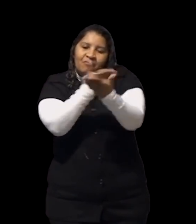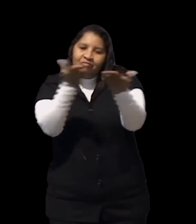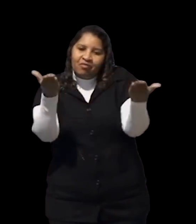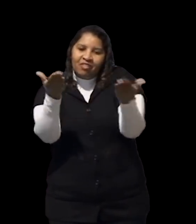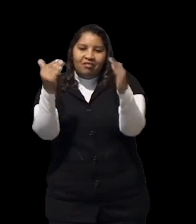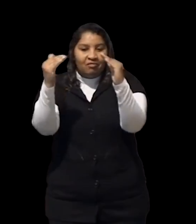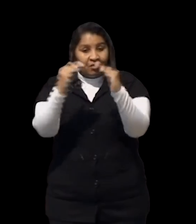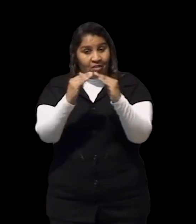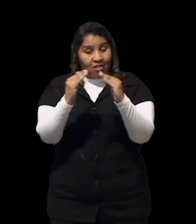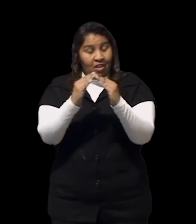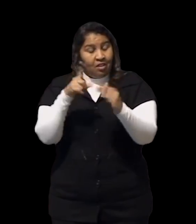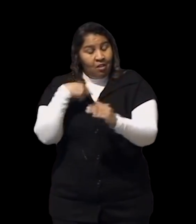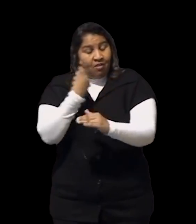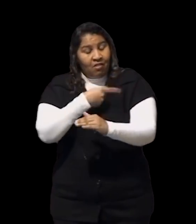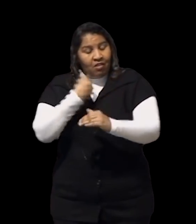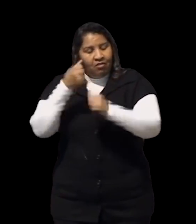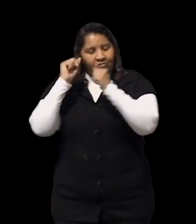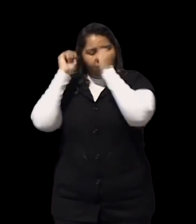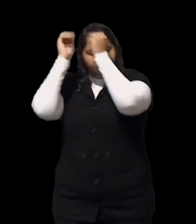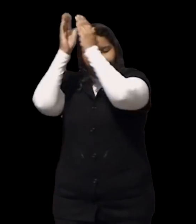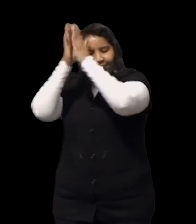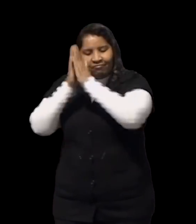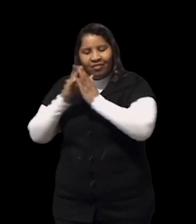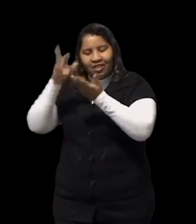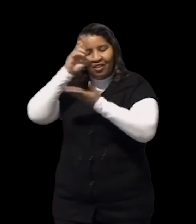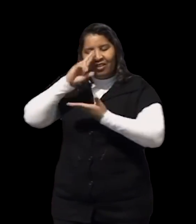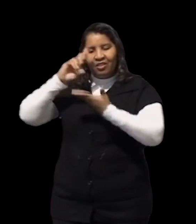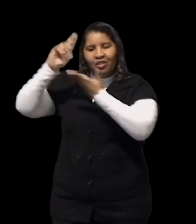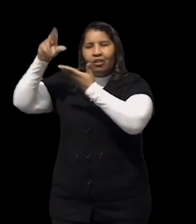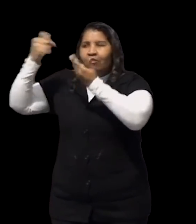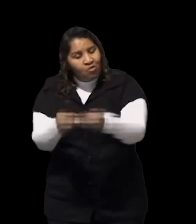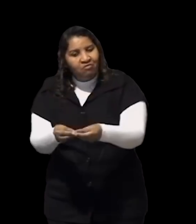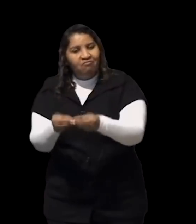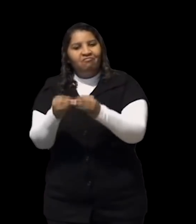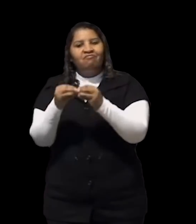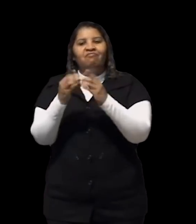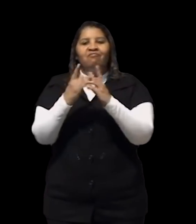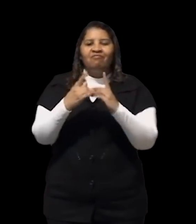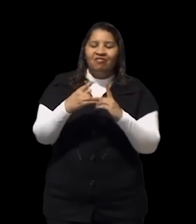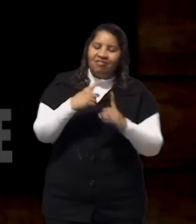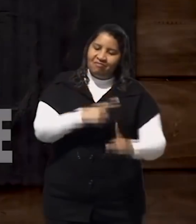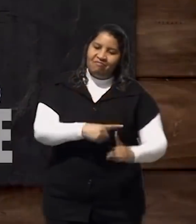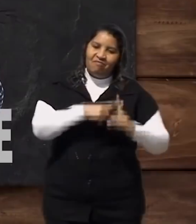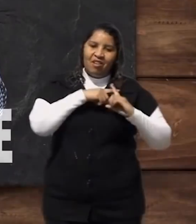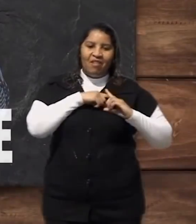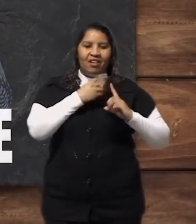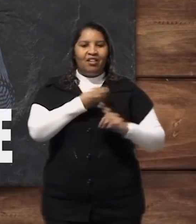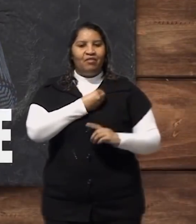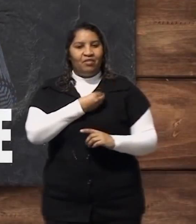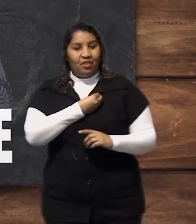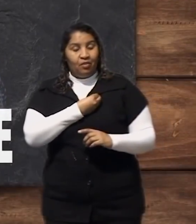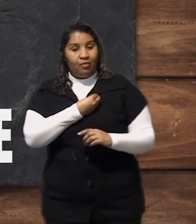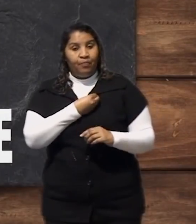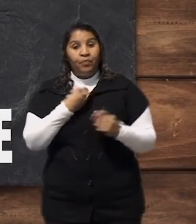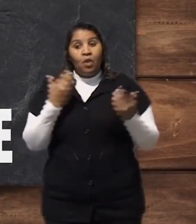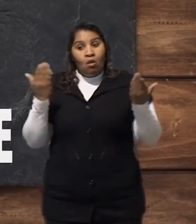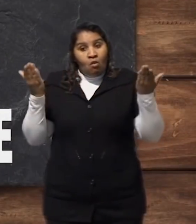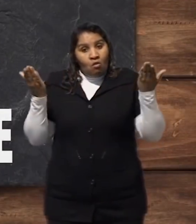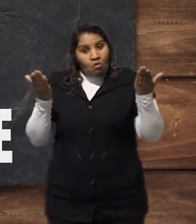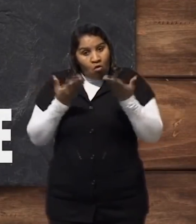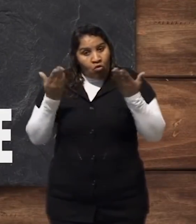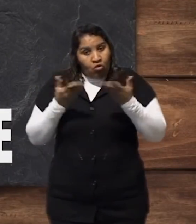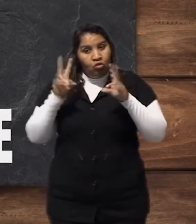Senhor e louvar o nome engrandecer o nome do nosso Deus vamos falar sobre crise de identidade